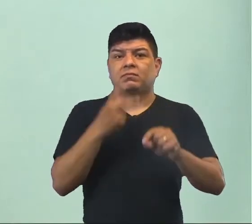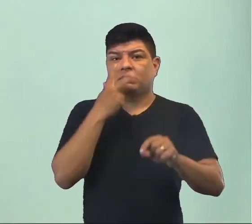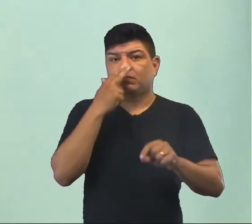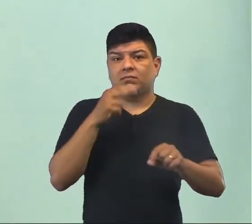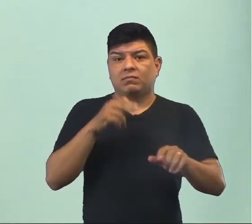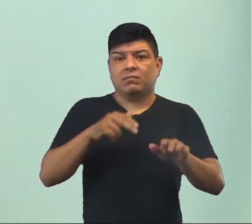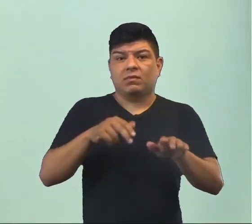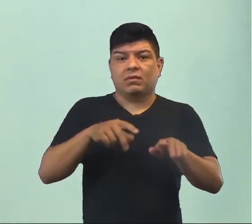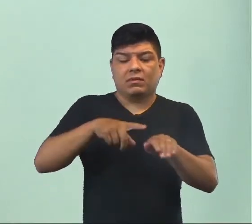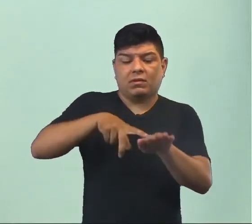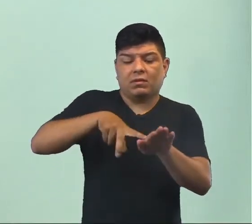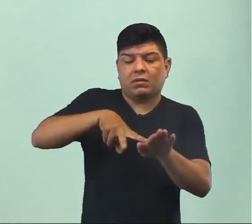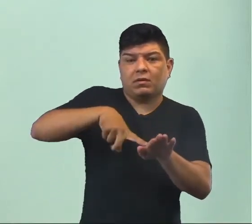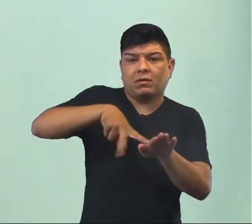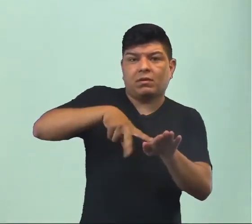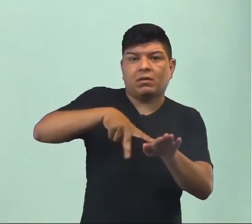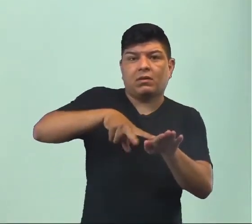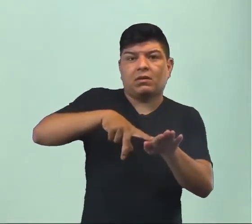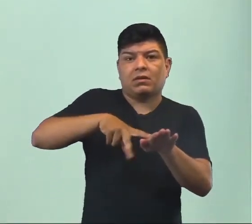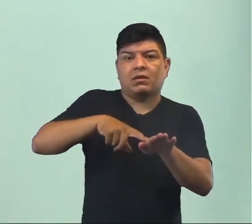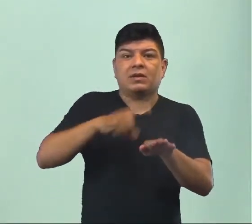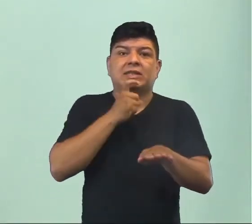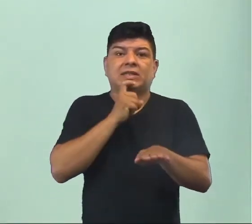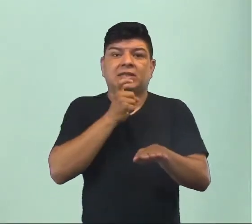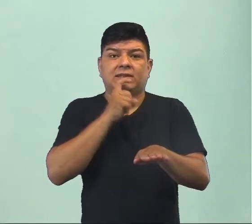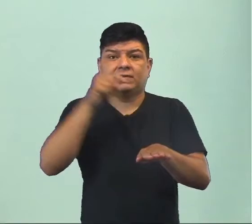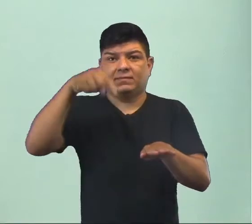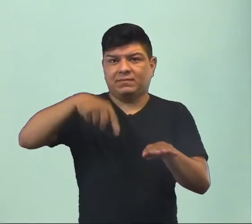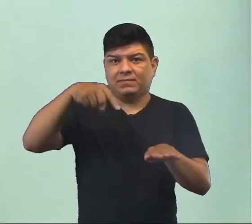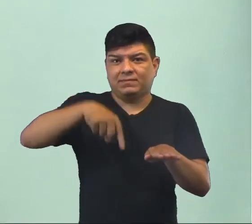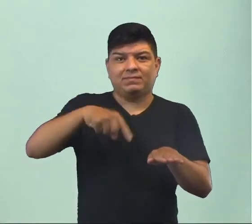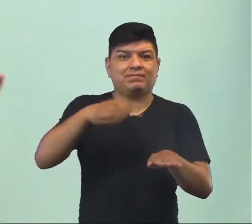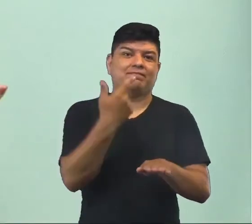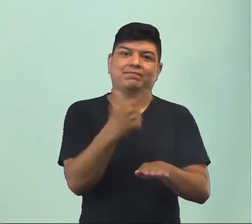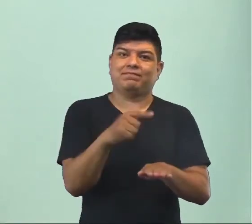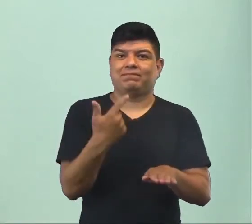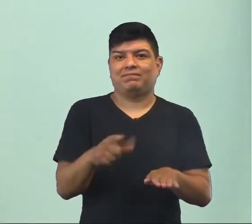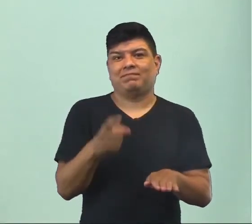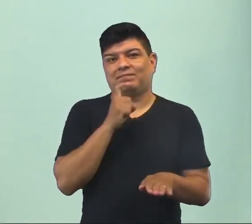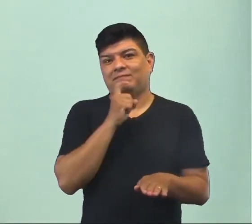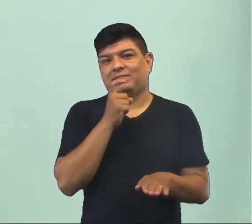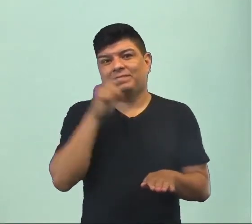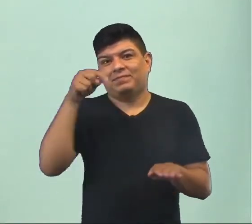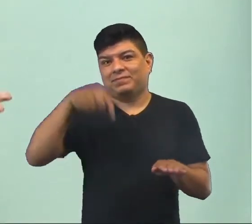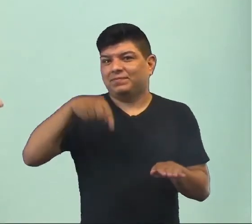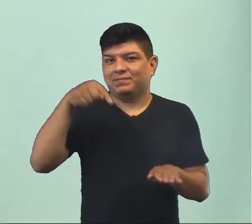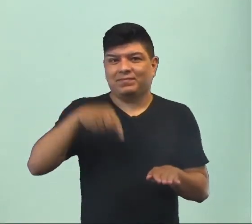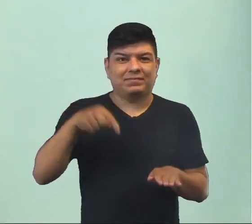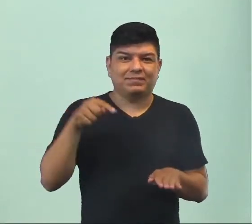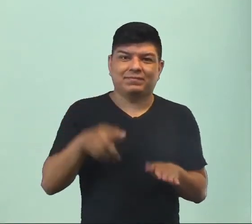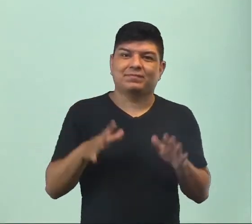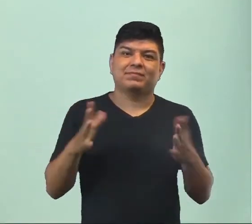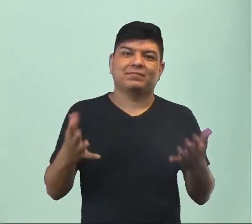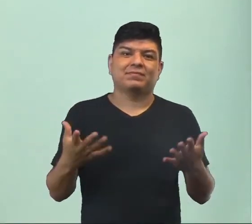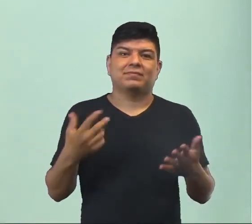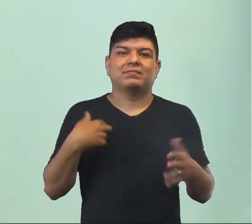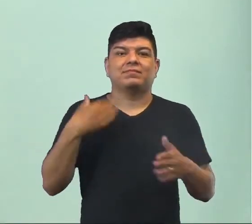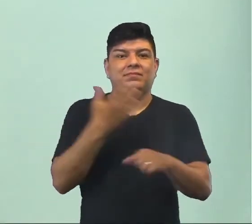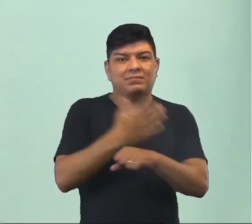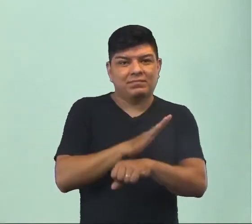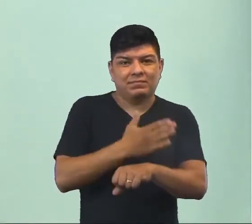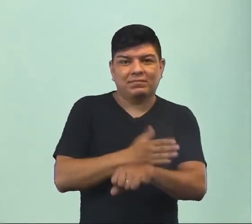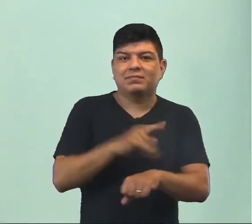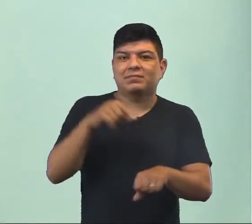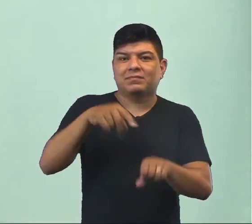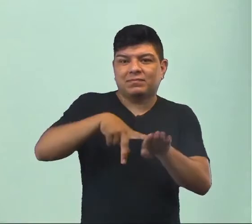de gelo para o Brasil. E a gente sabe que no Brasil não existe, né, aquele gelo onde se possa praticar essa